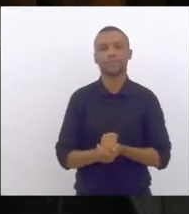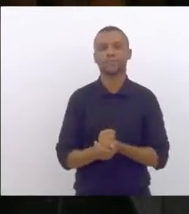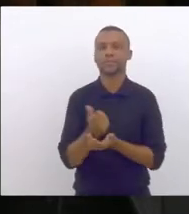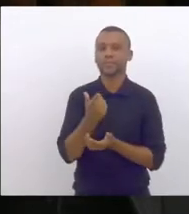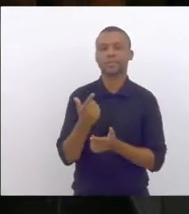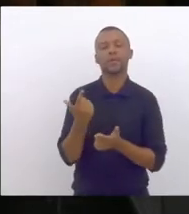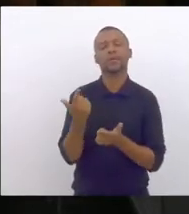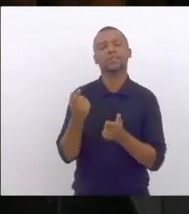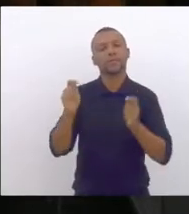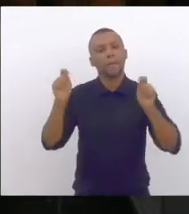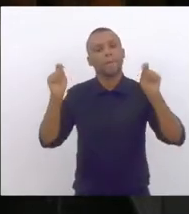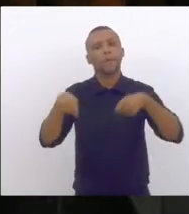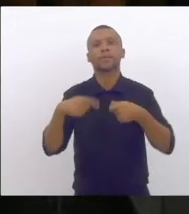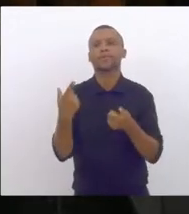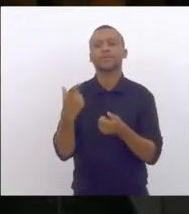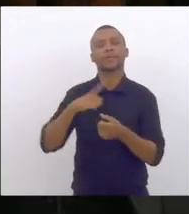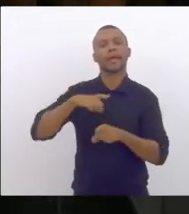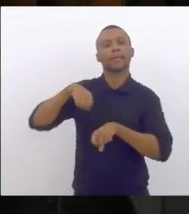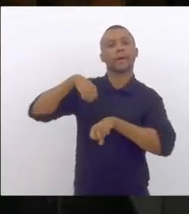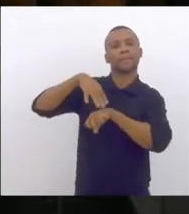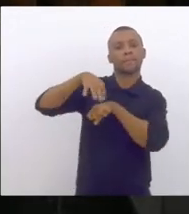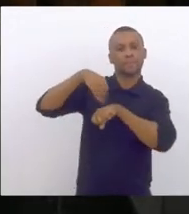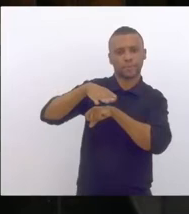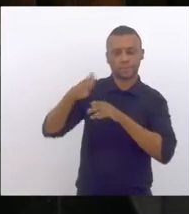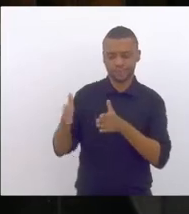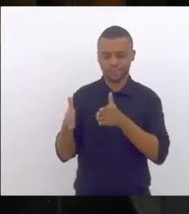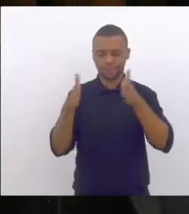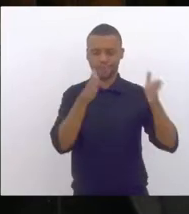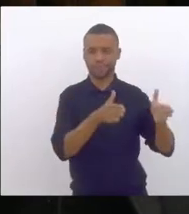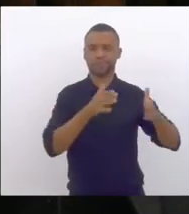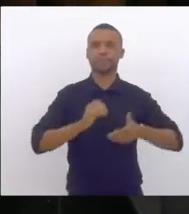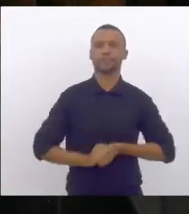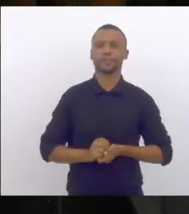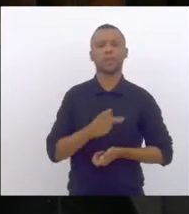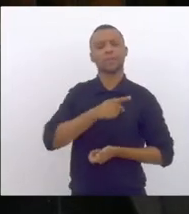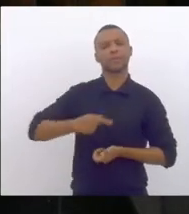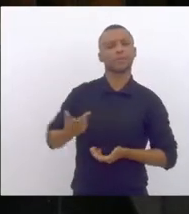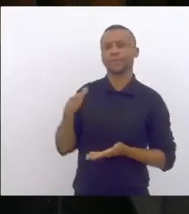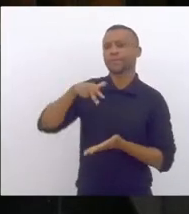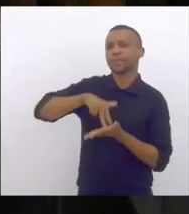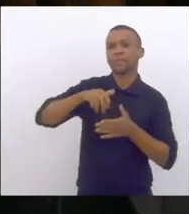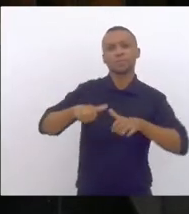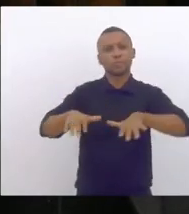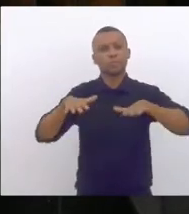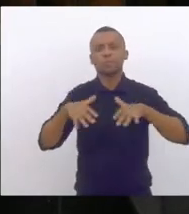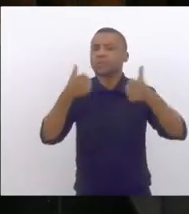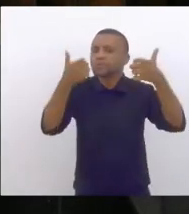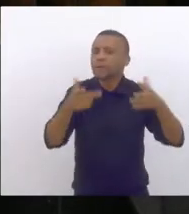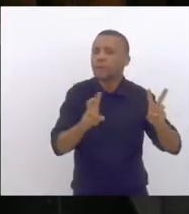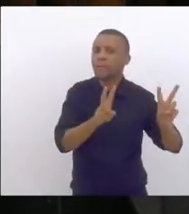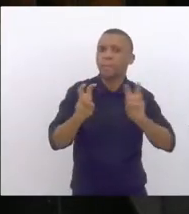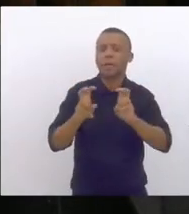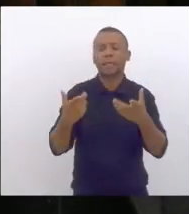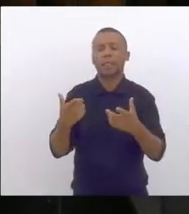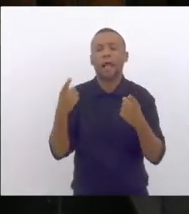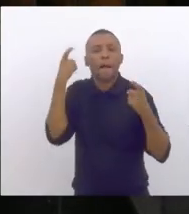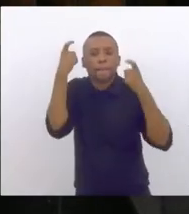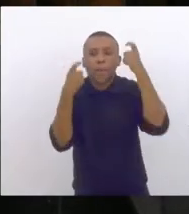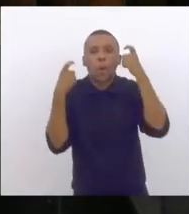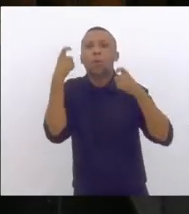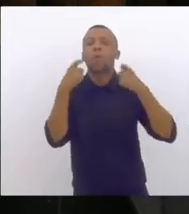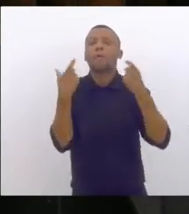essa transmissão Presidente eu vim aqui hoje em plenário falar sobre um assunto que assola toda a sociedade brasileira